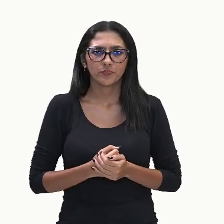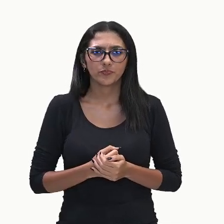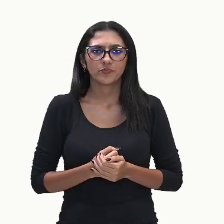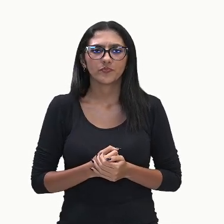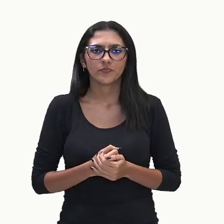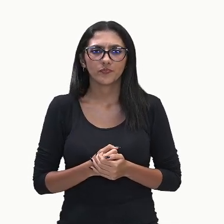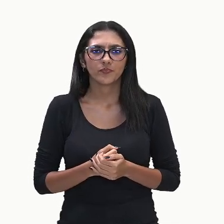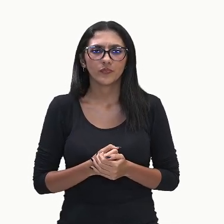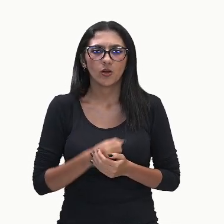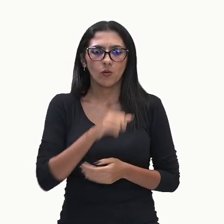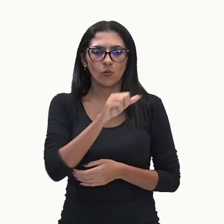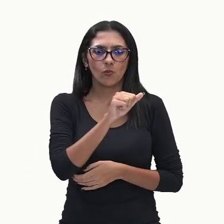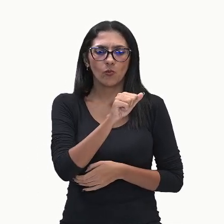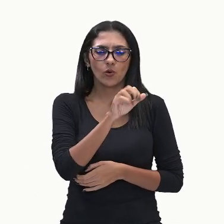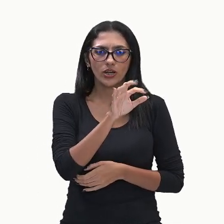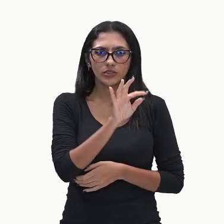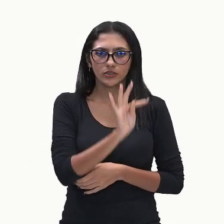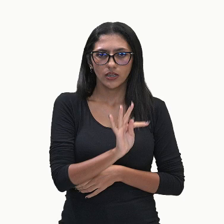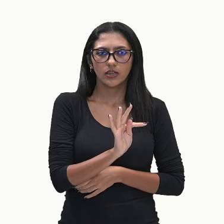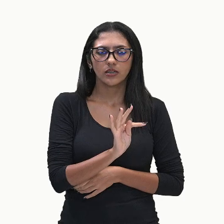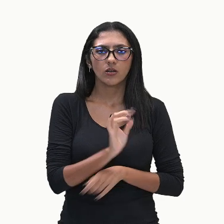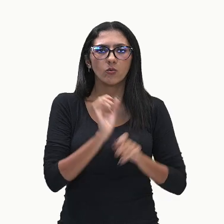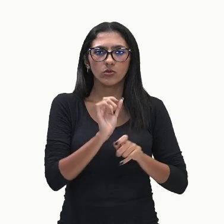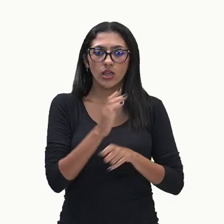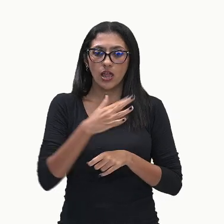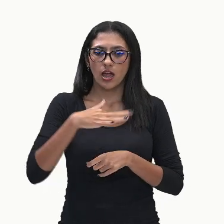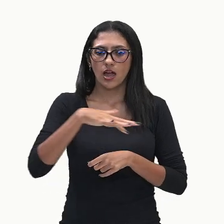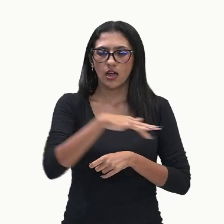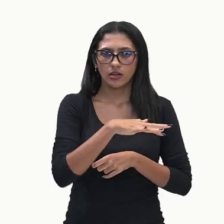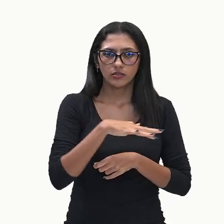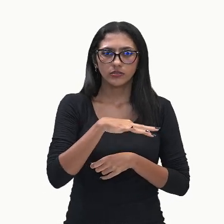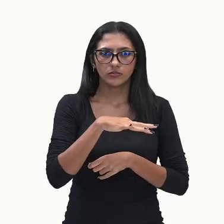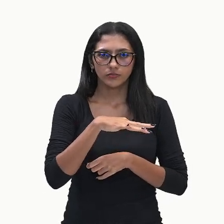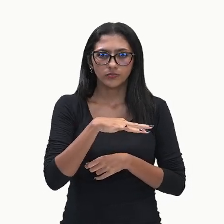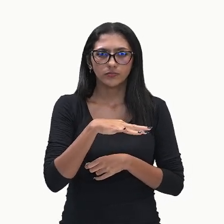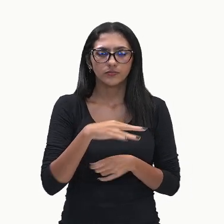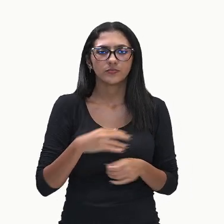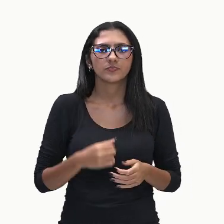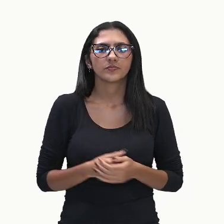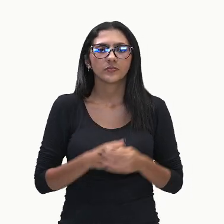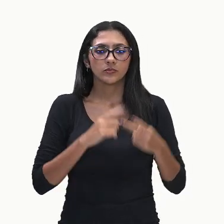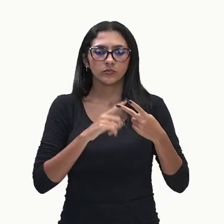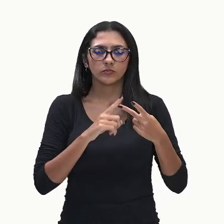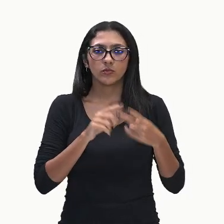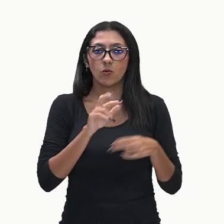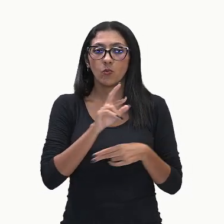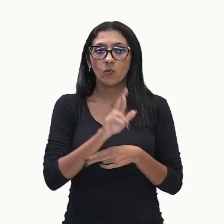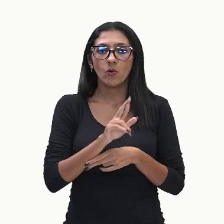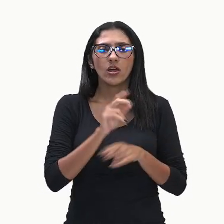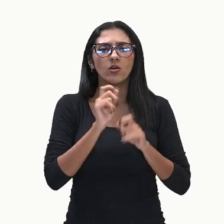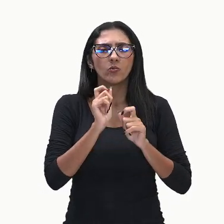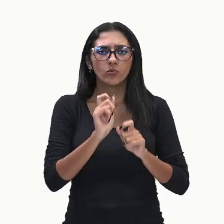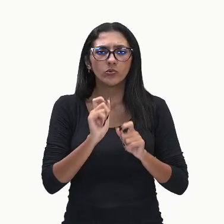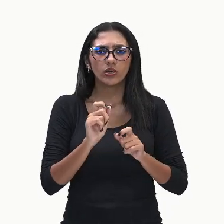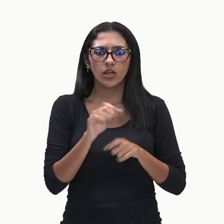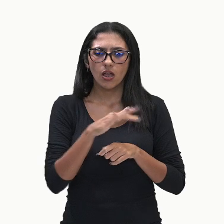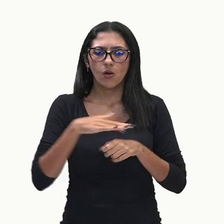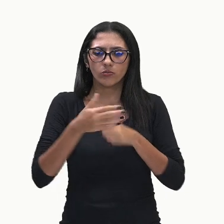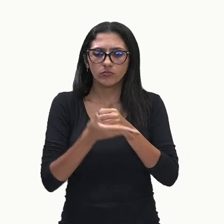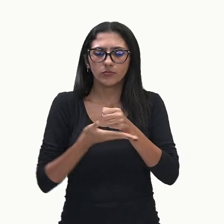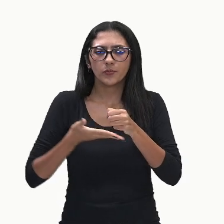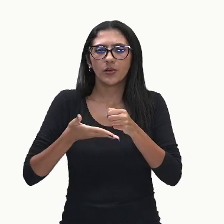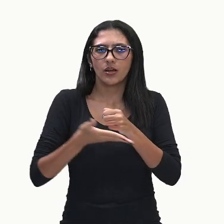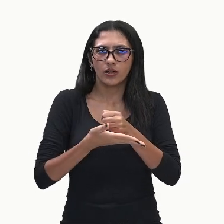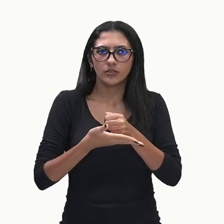aliás, o AT é a nossa área total, o R é o nosso raio, o raio da